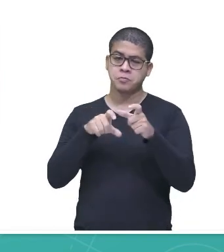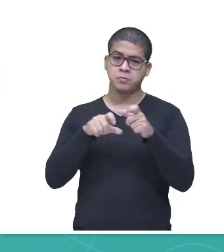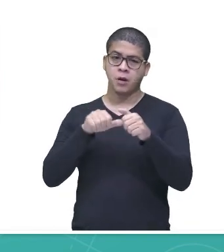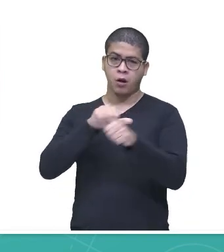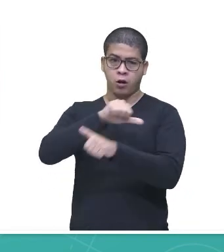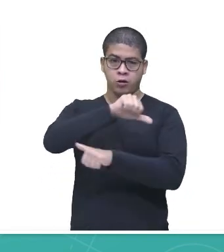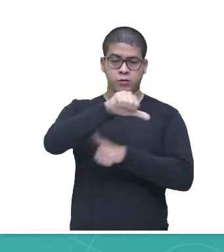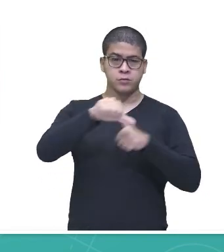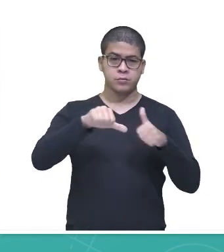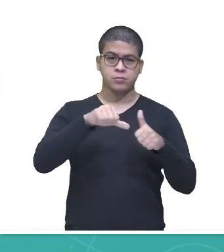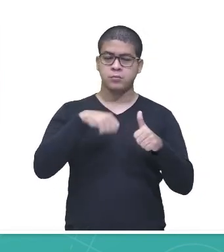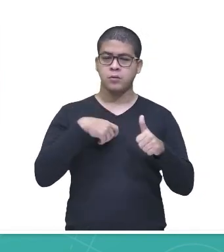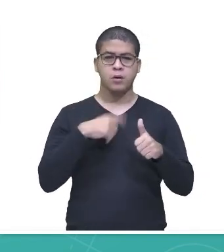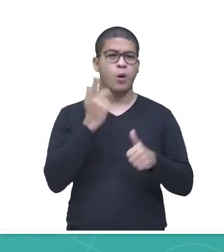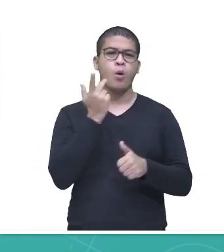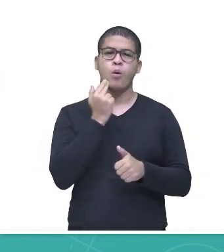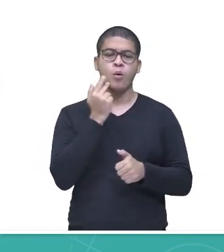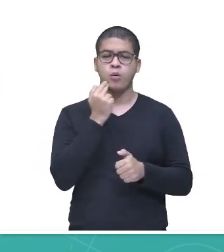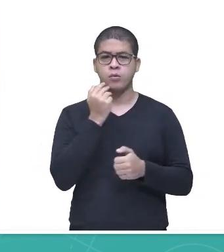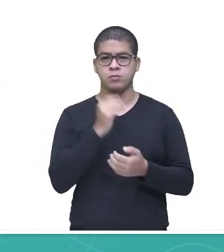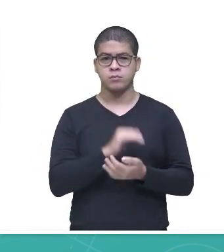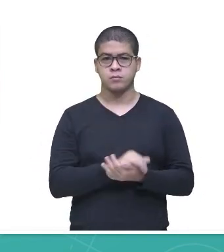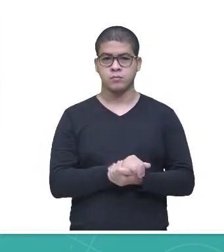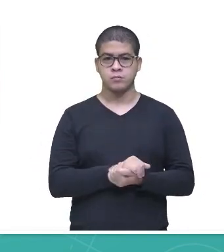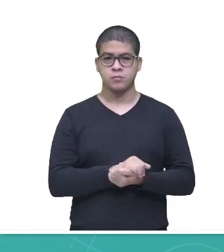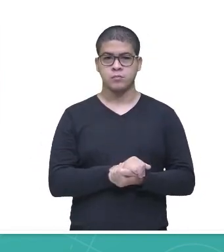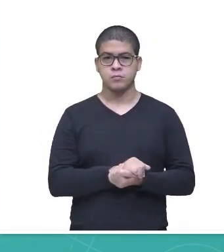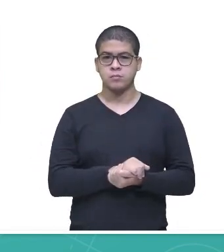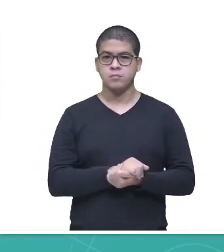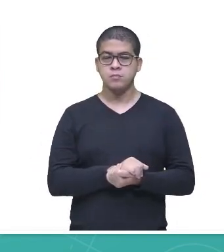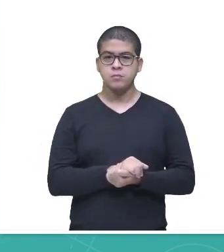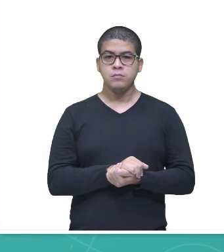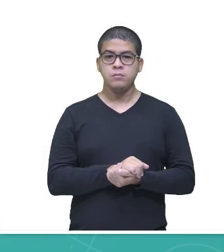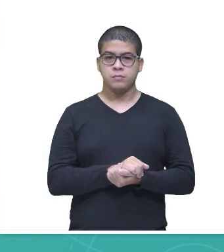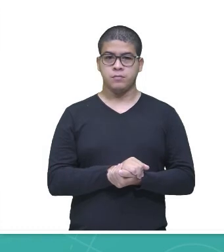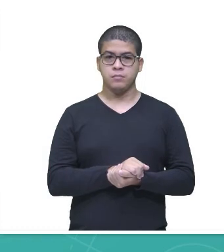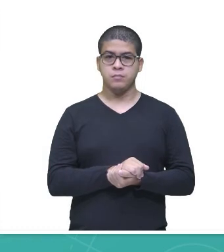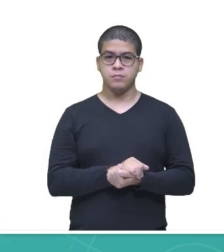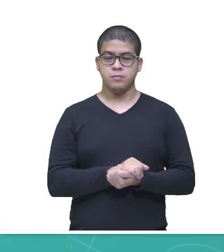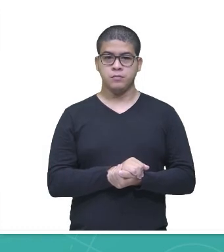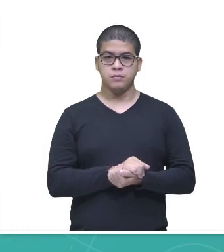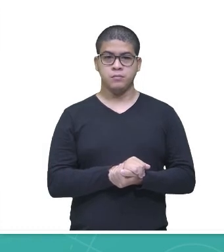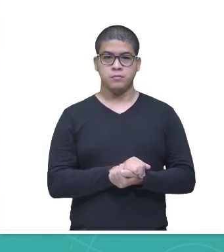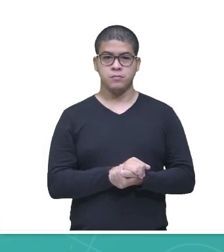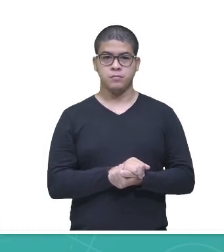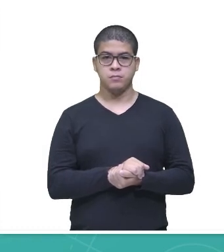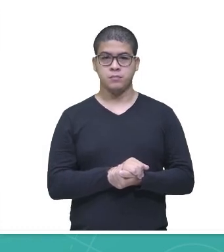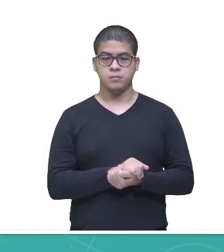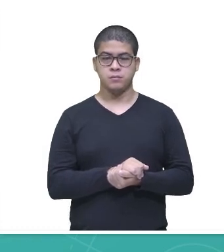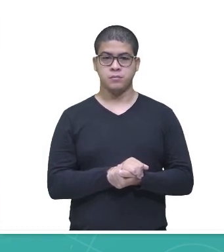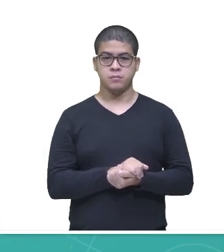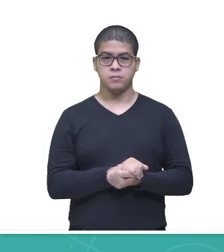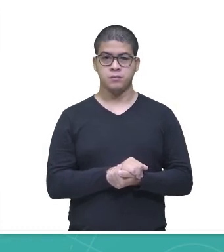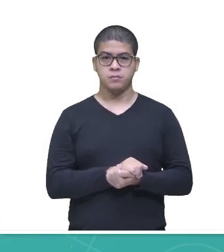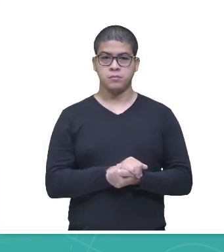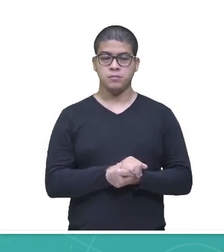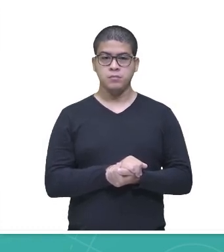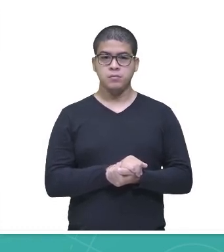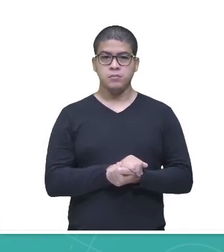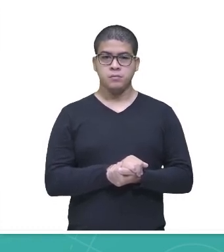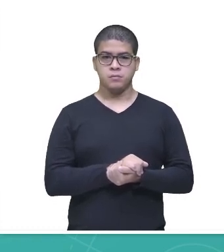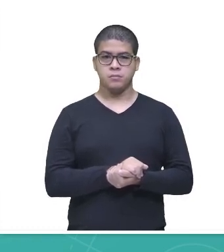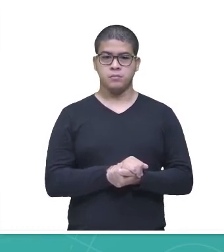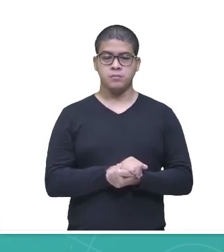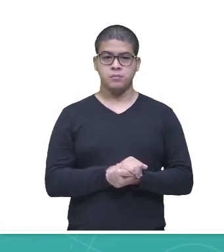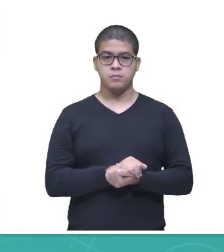gente soma normalmente 38 segundos com 12 segundos. Depois,